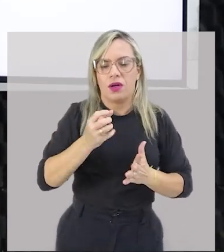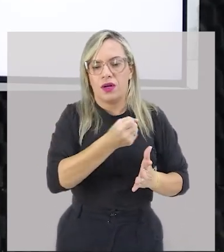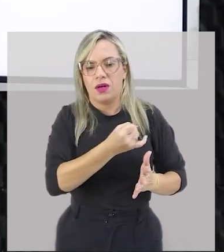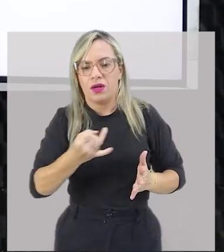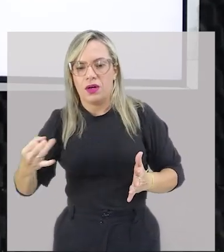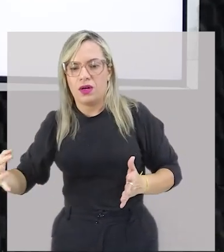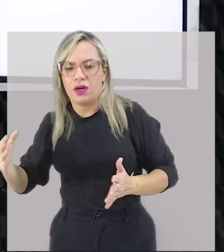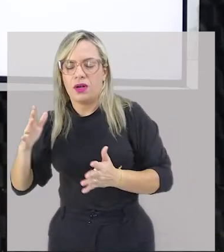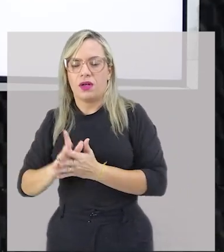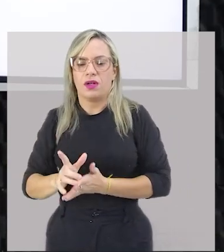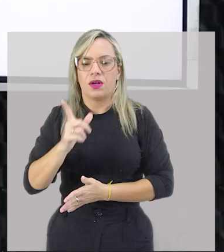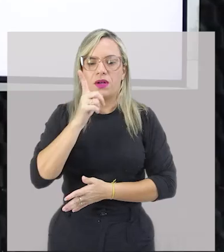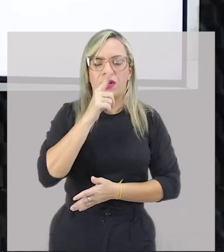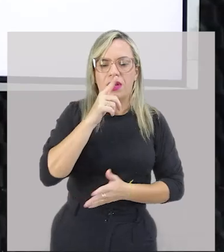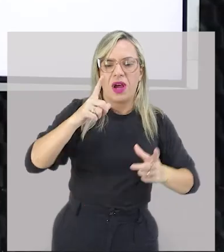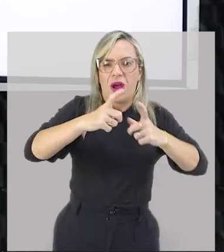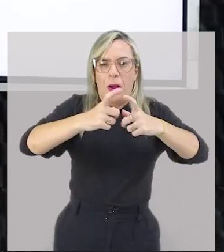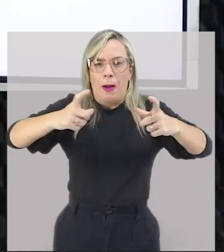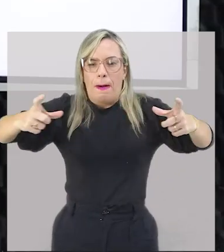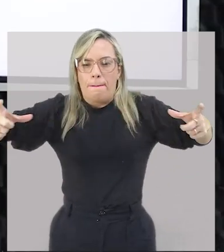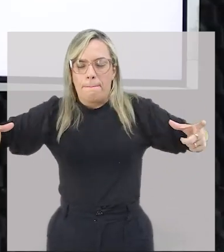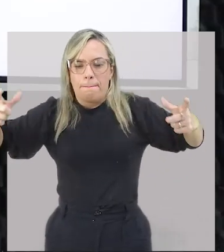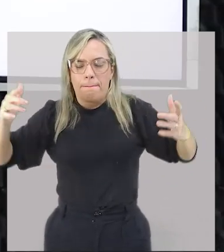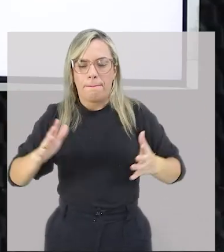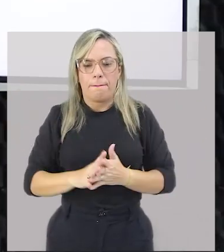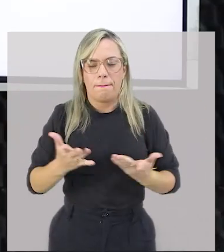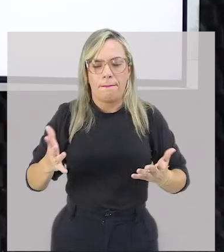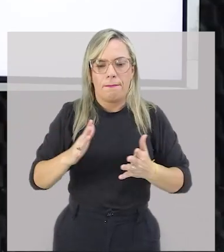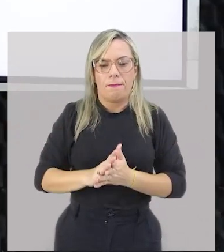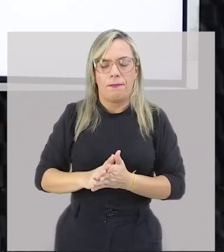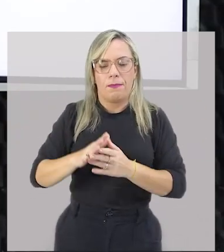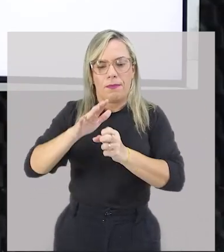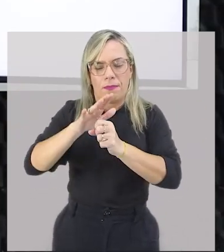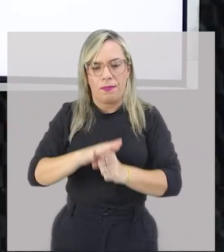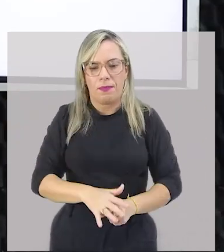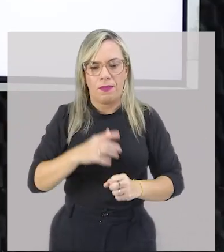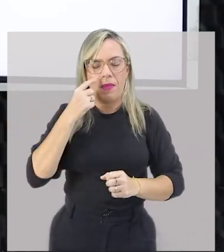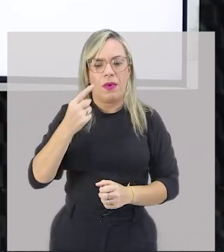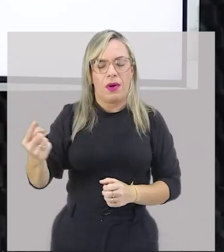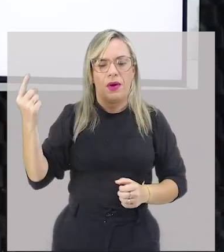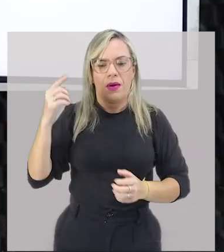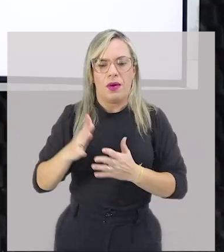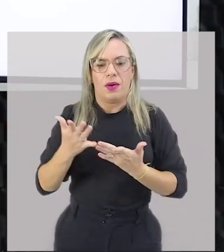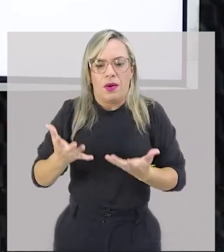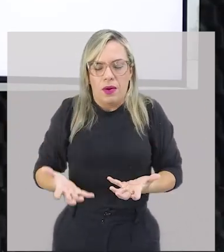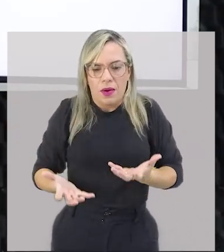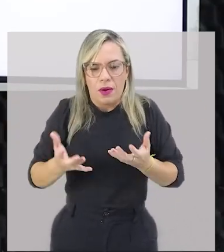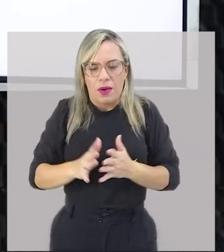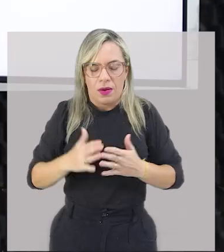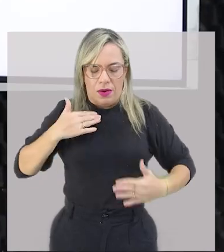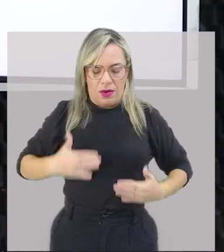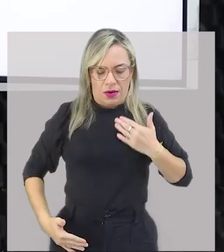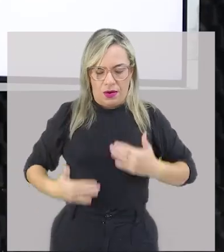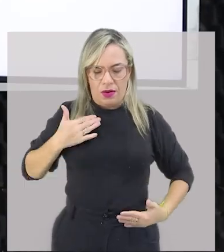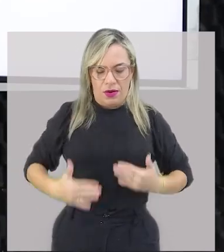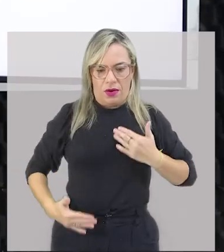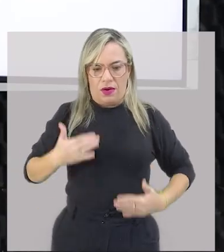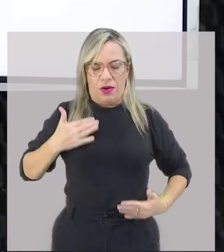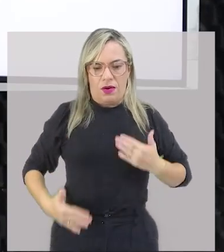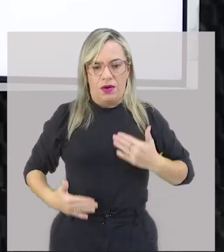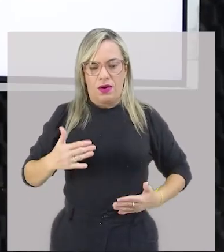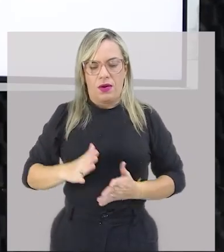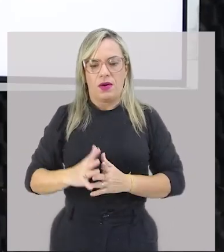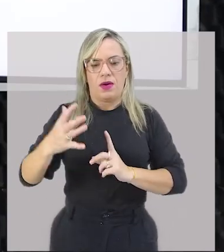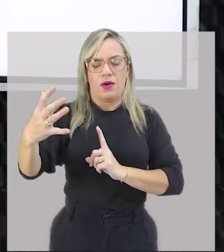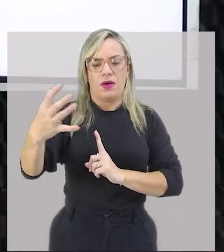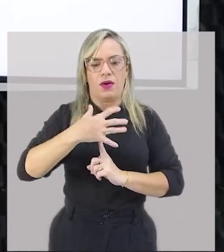de água imensa em cima de você. E o peso da água em cima de você, na superfície do seu corpo, exerce uma